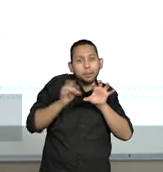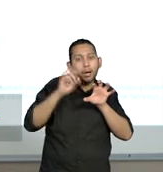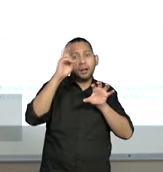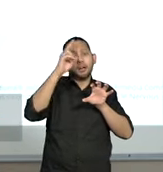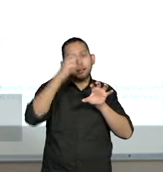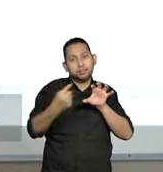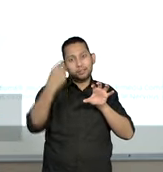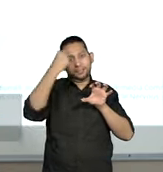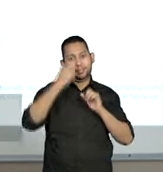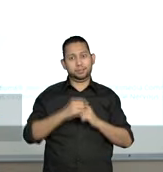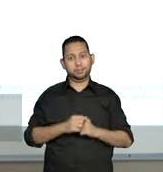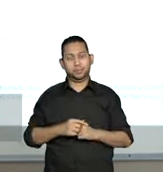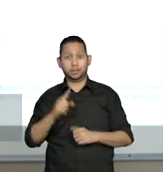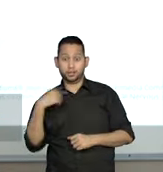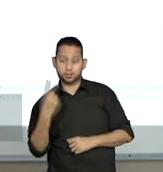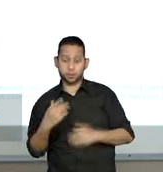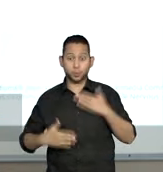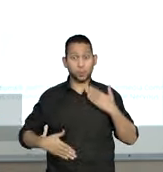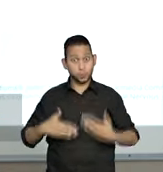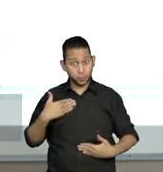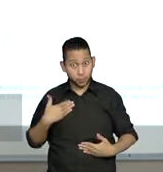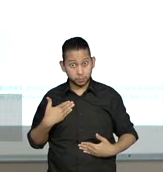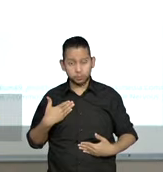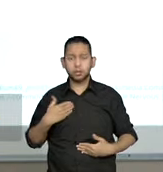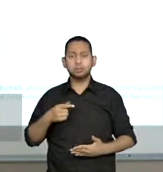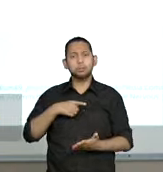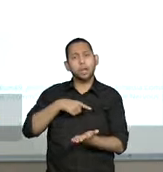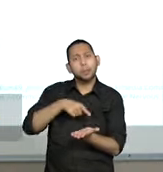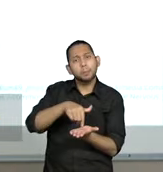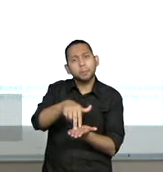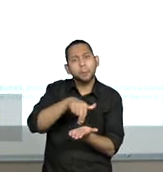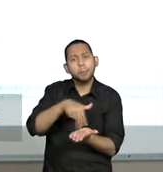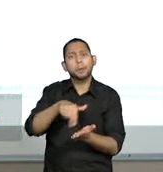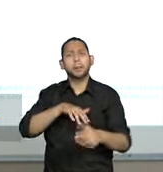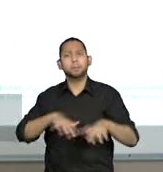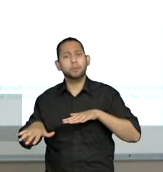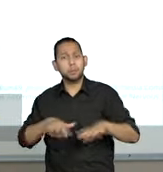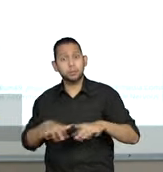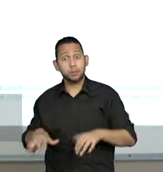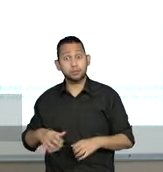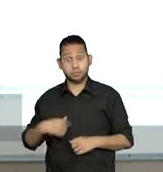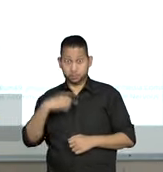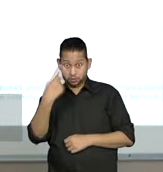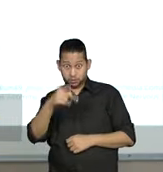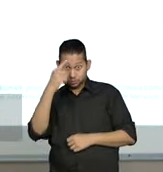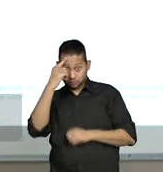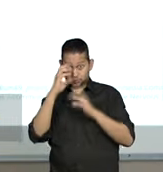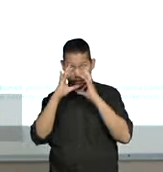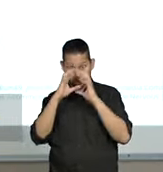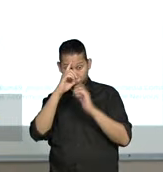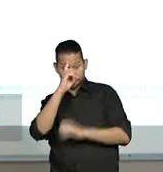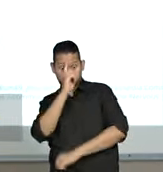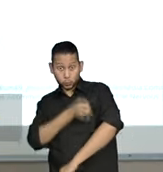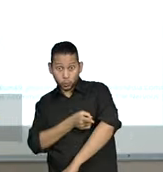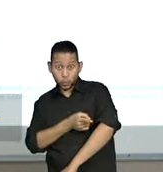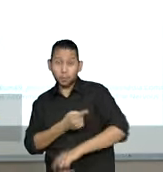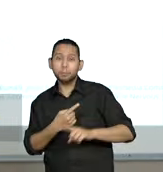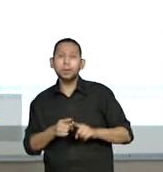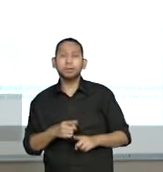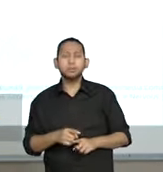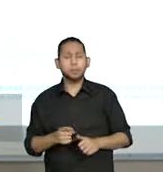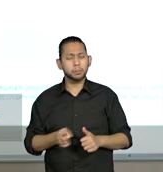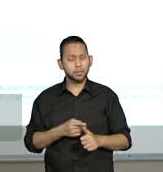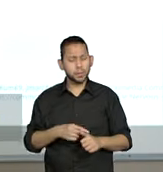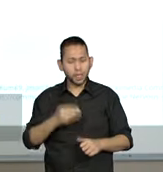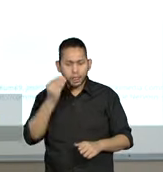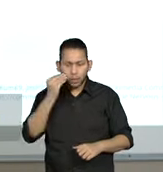movimento nosso foi comandado pelo cérebro, mas também foi aprendido através